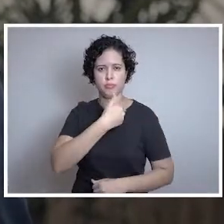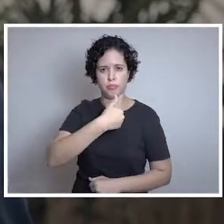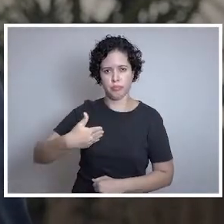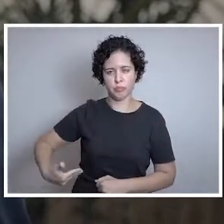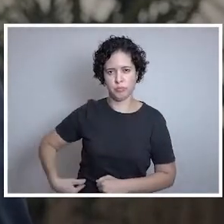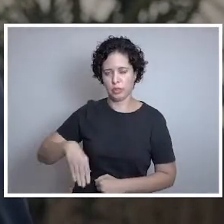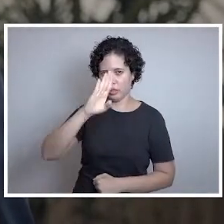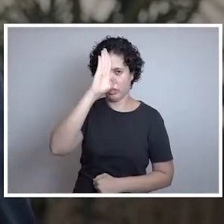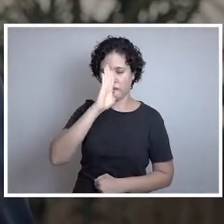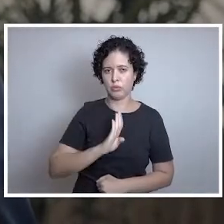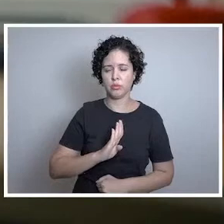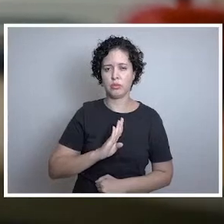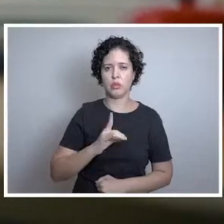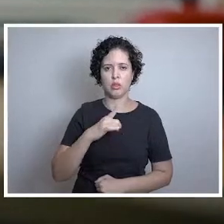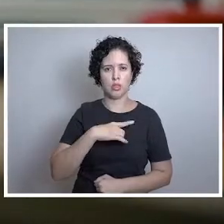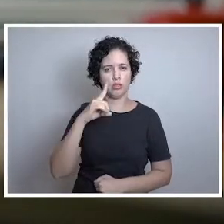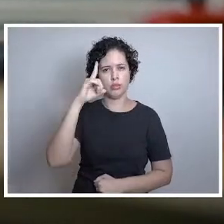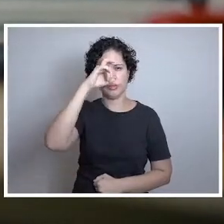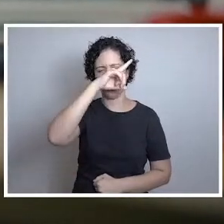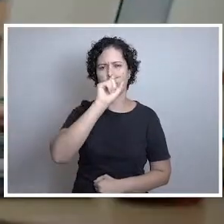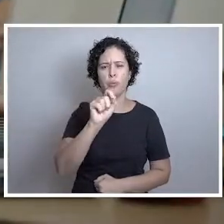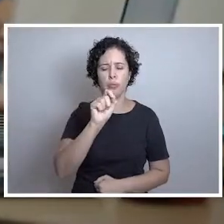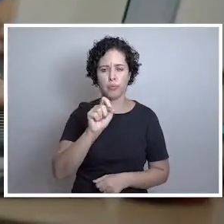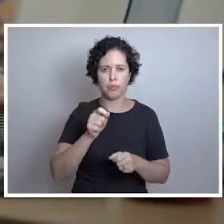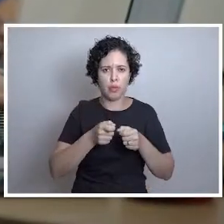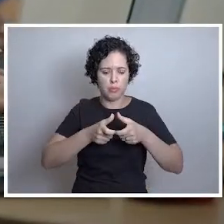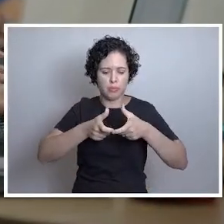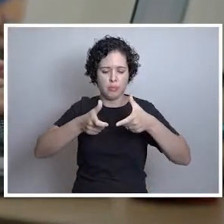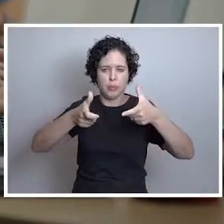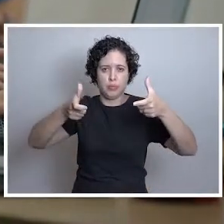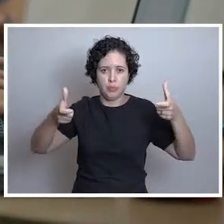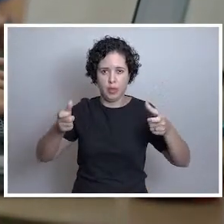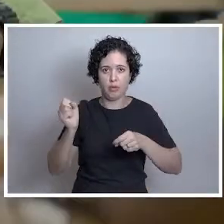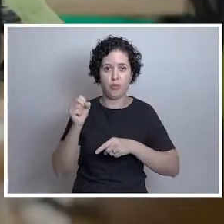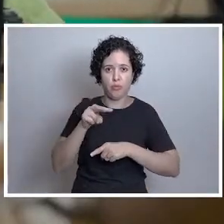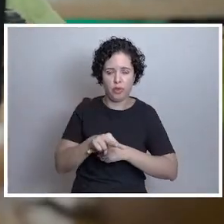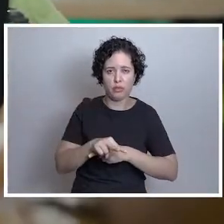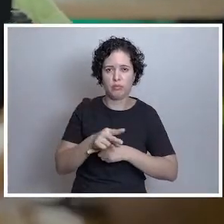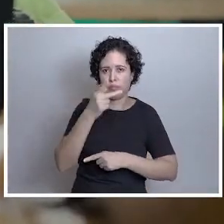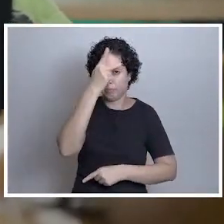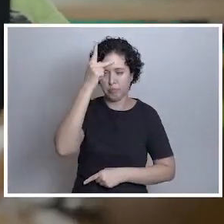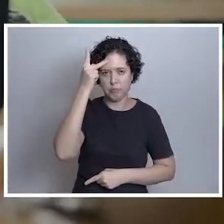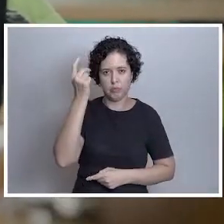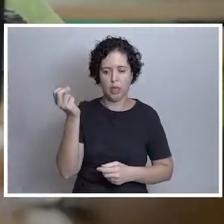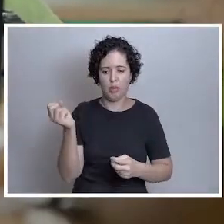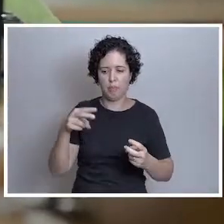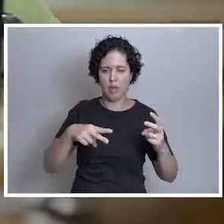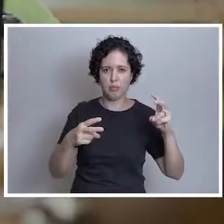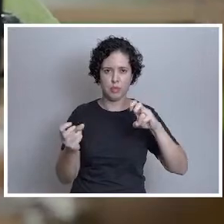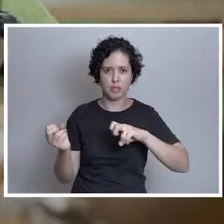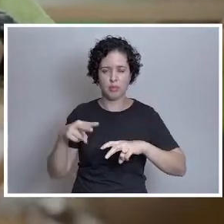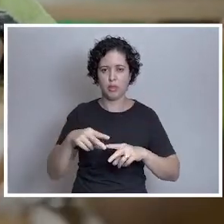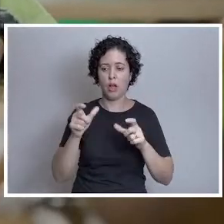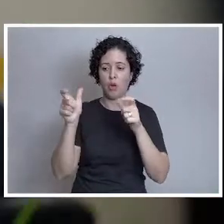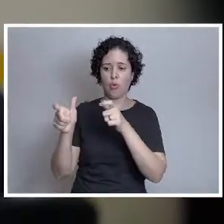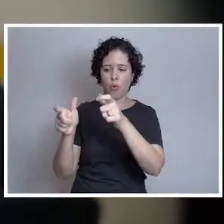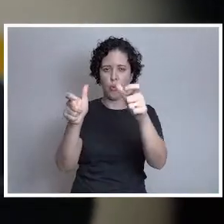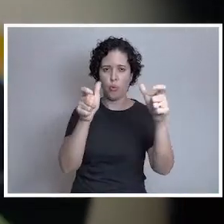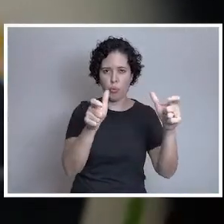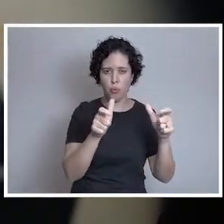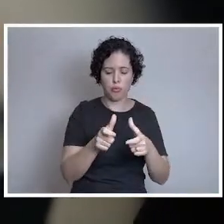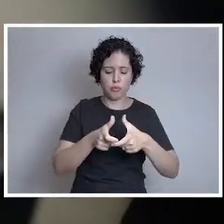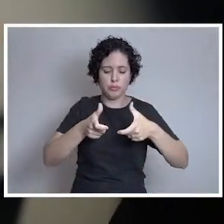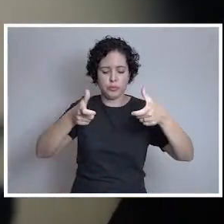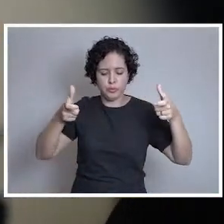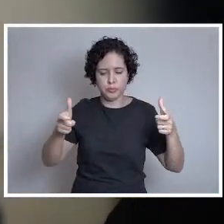ensino superior no Estado, temos o desafio de ampliar nossa oferta para mais pessoas, para mais lugares, de modo que